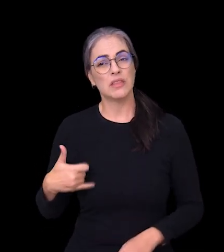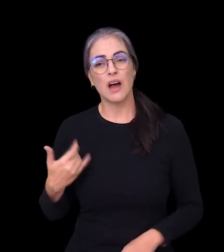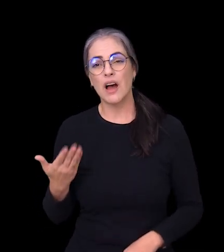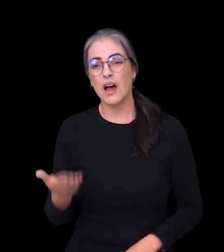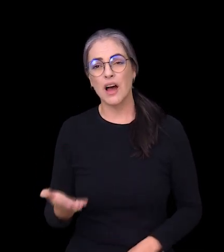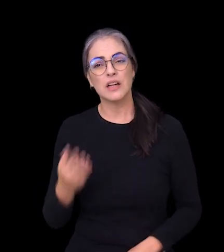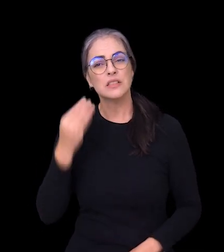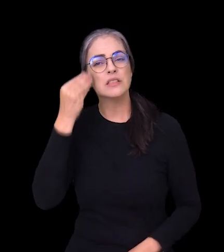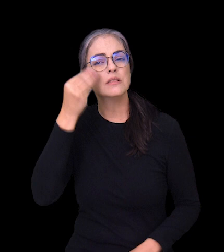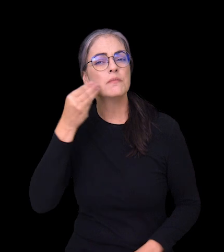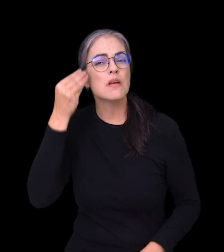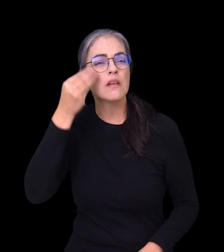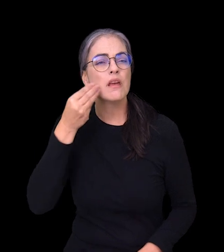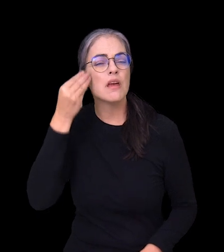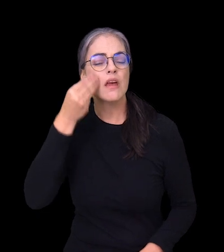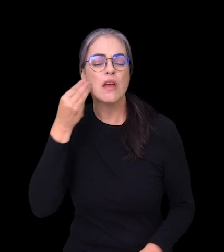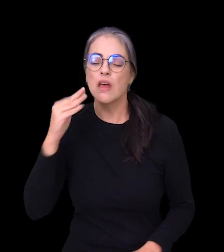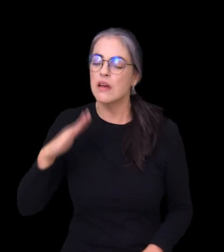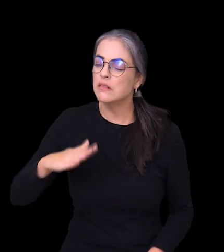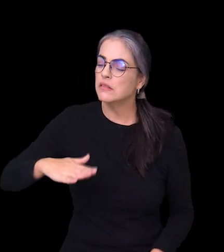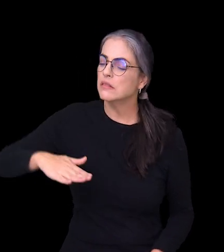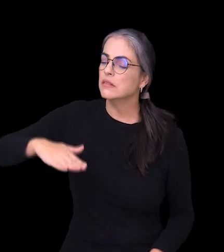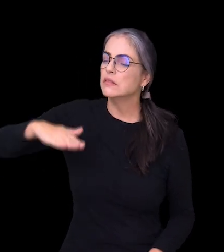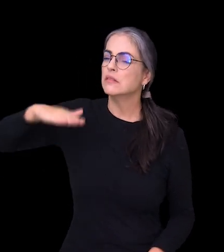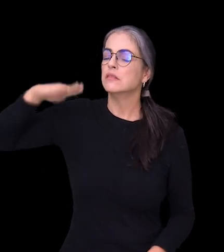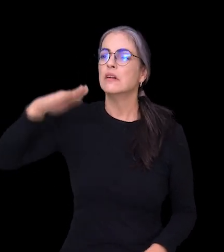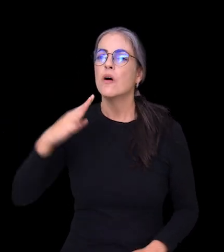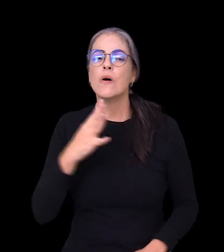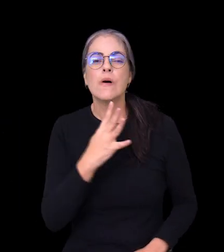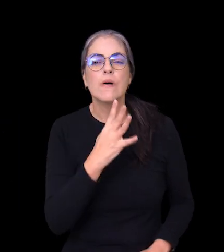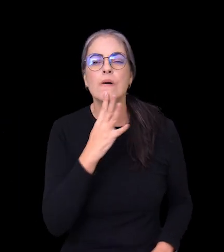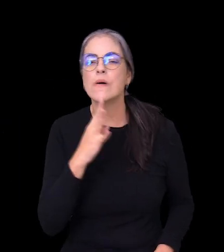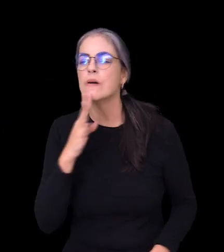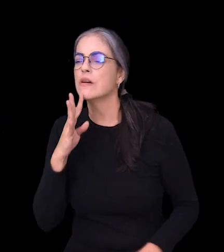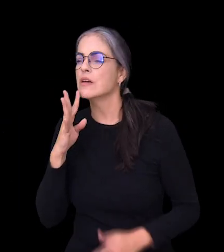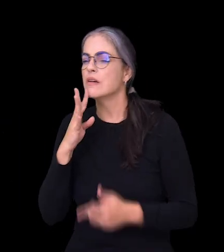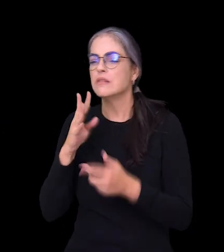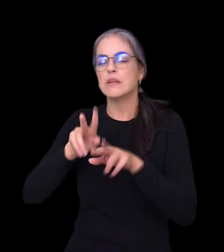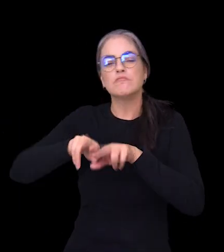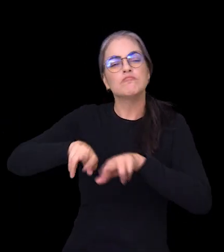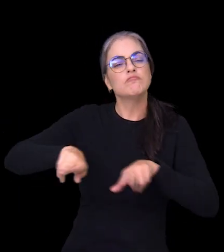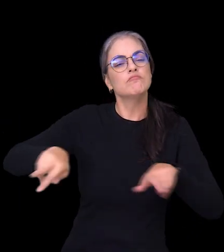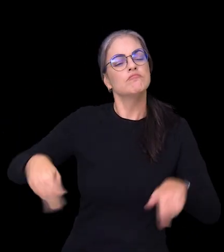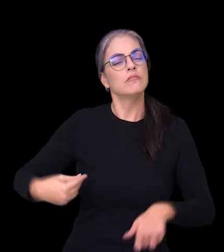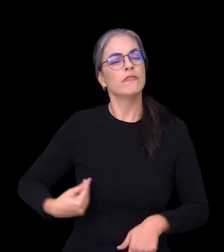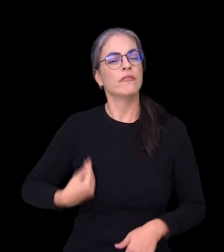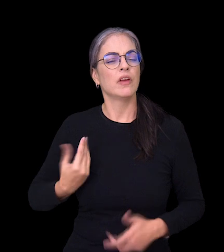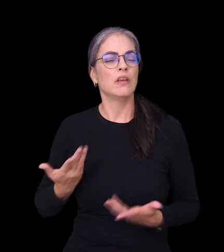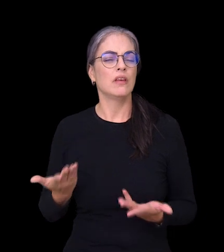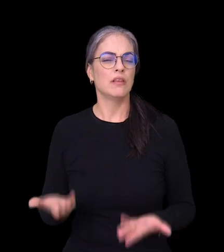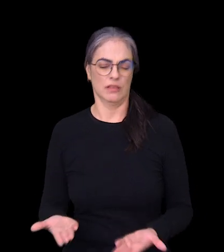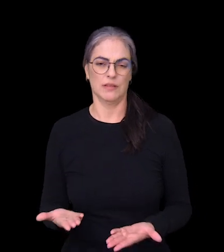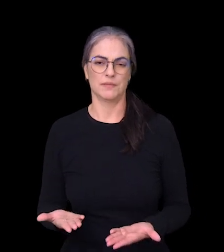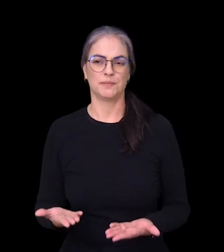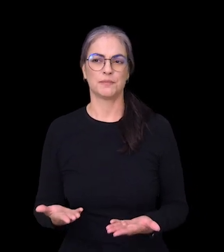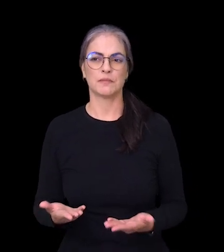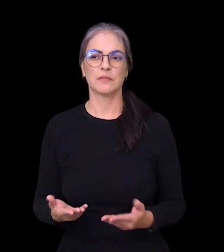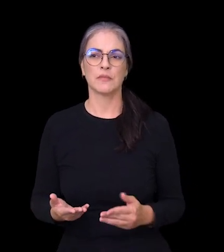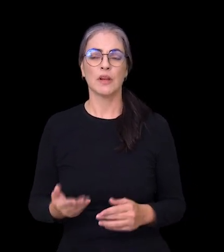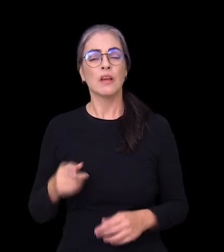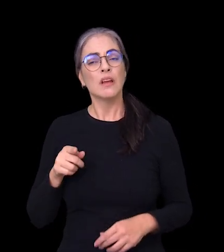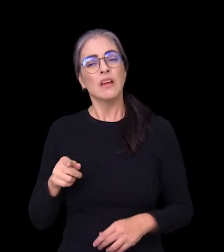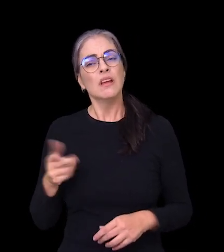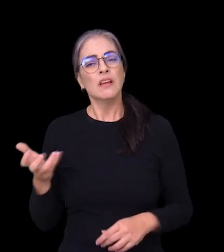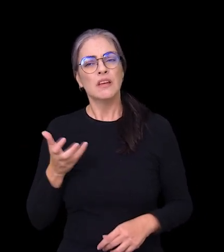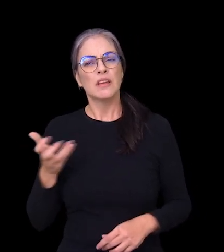de experimentação, uma fase também de conhecer novas realidades, que eles possam ter condições